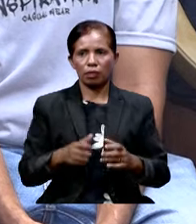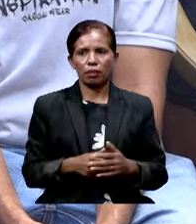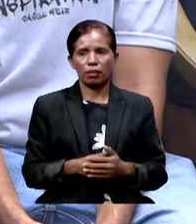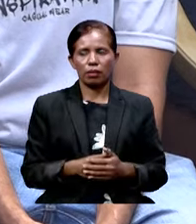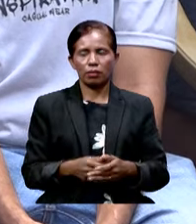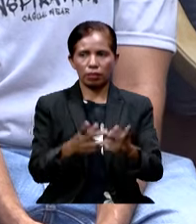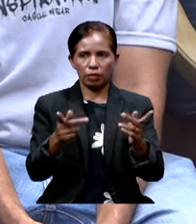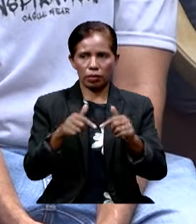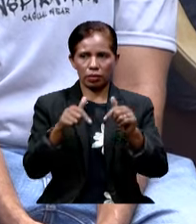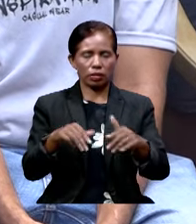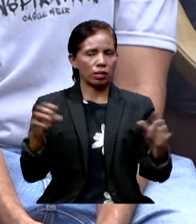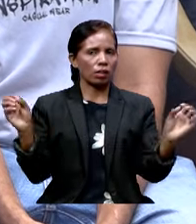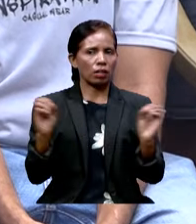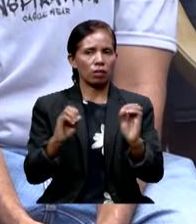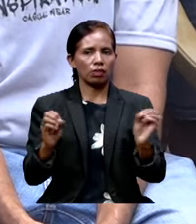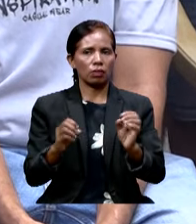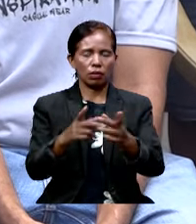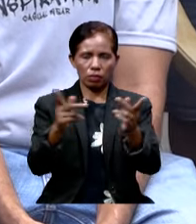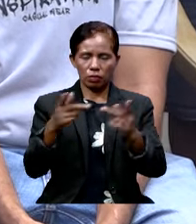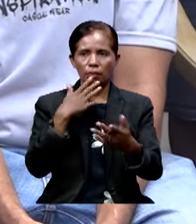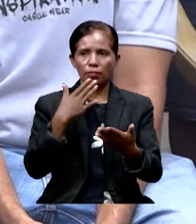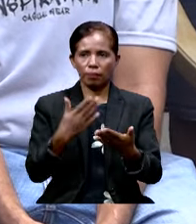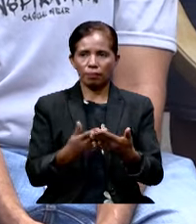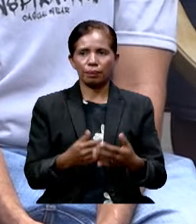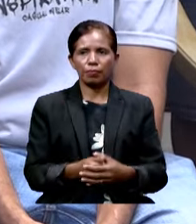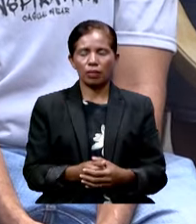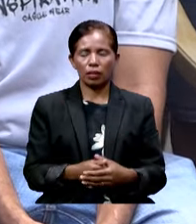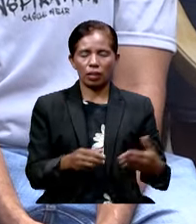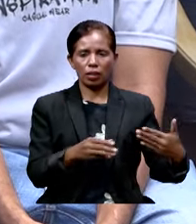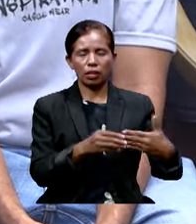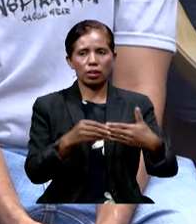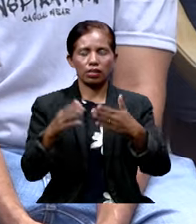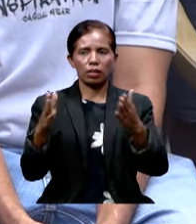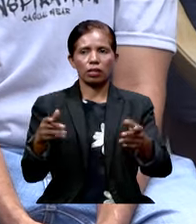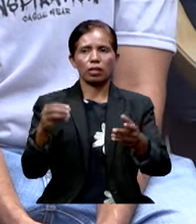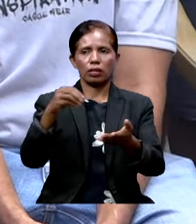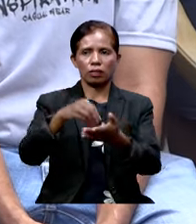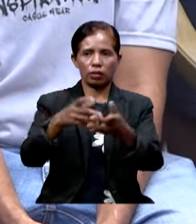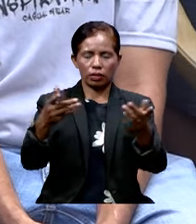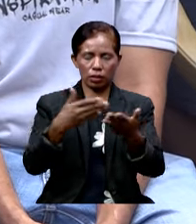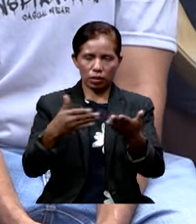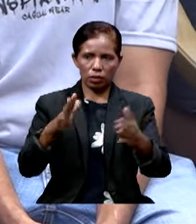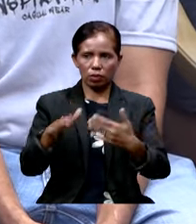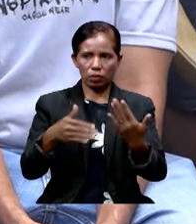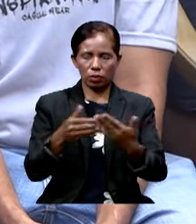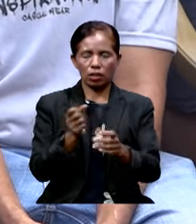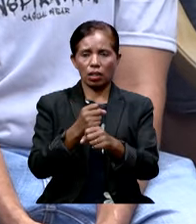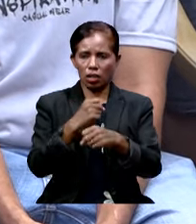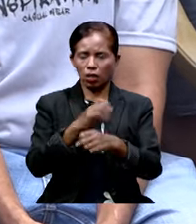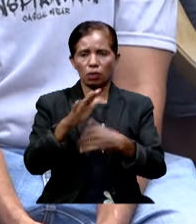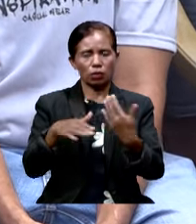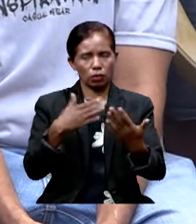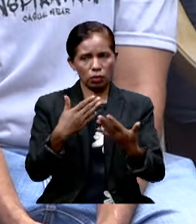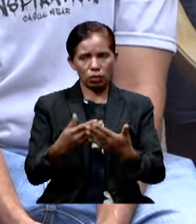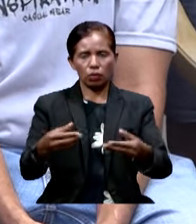Condições magle, se la koe condições, ukuna in sira, ia facilidade, ia bota, halu bota hoto. Pelo menos